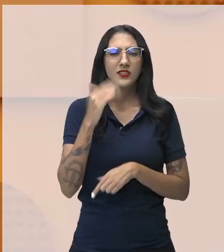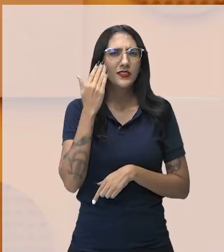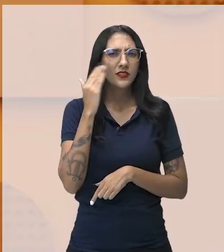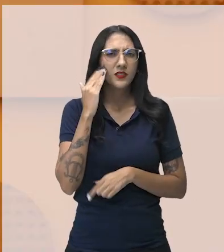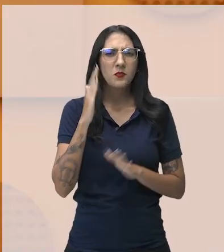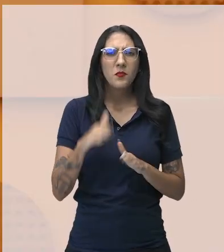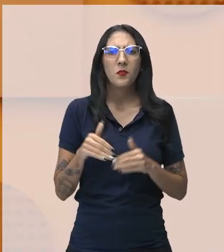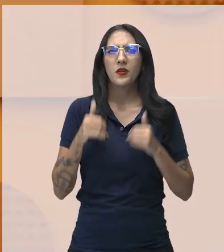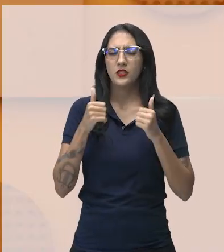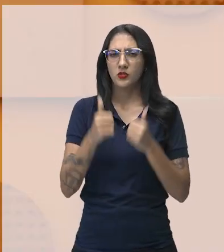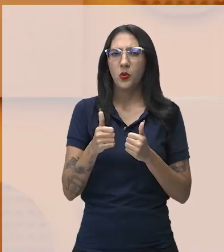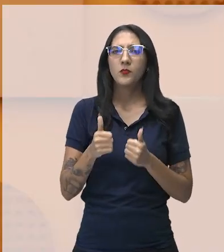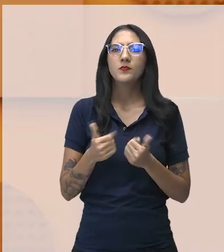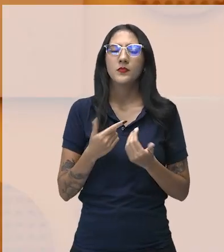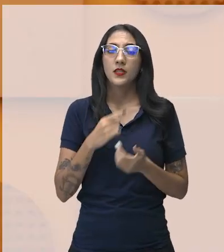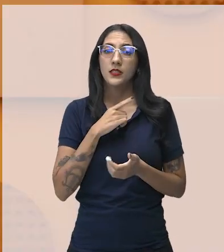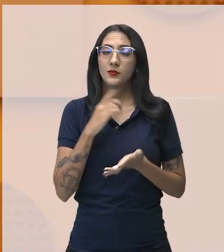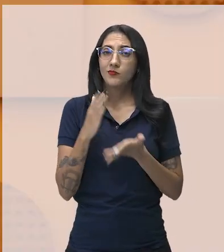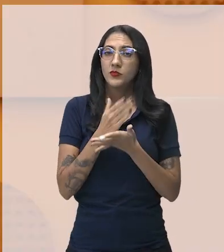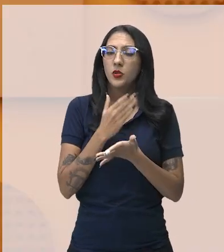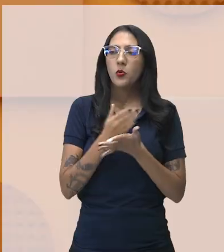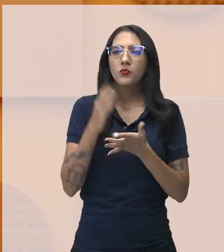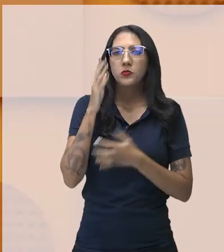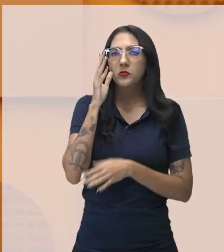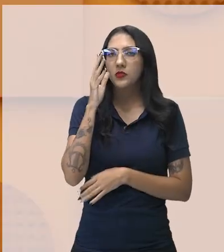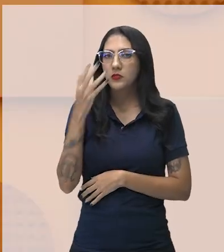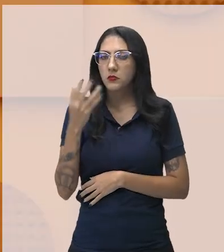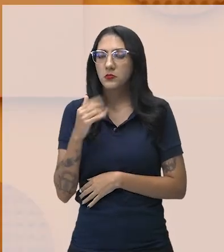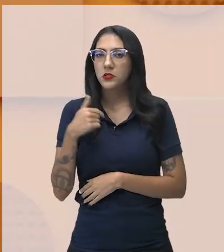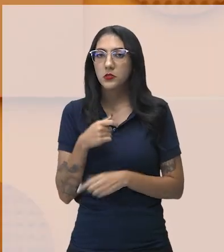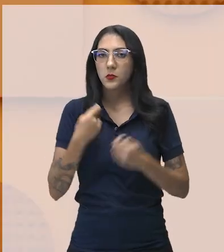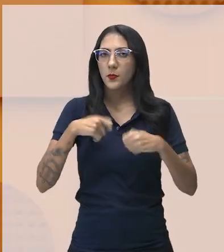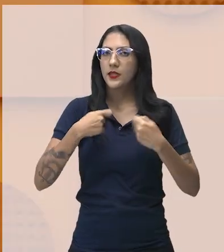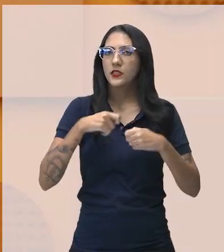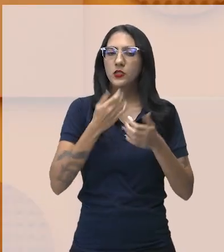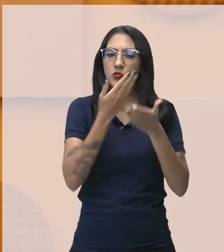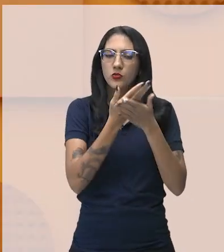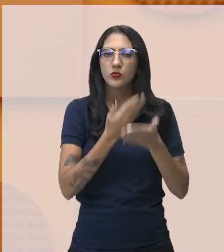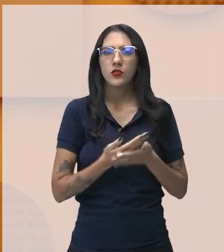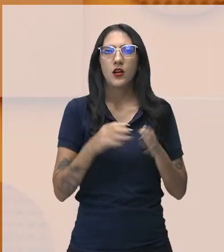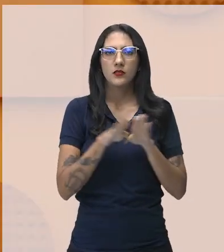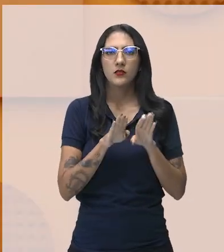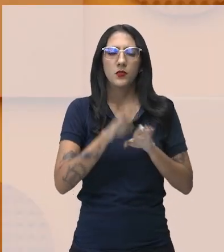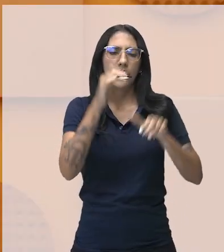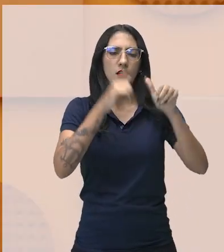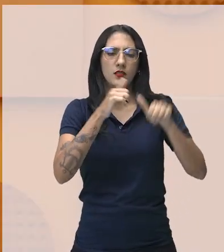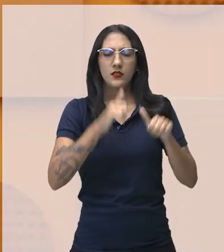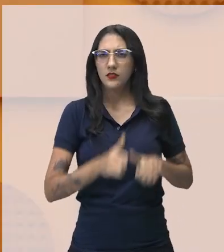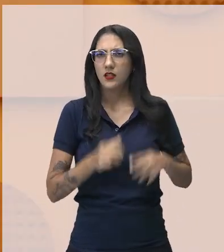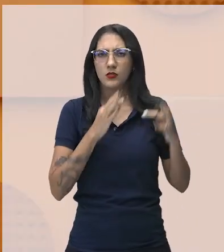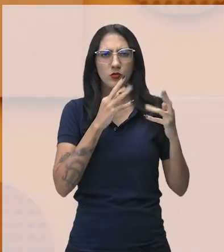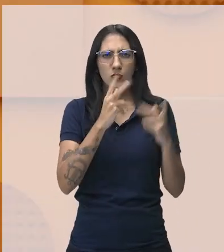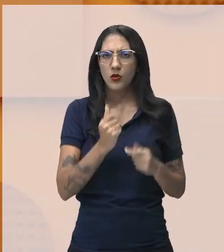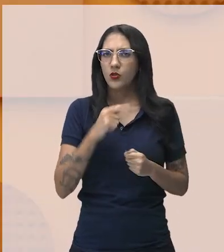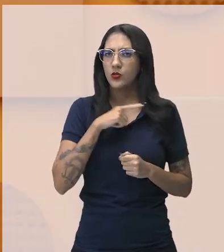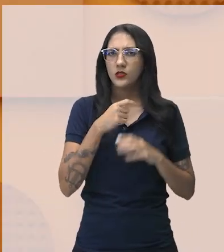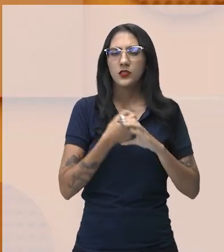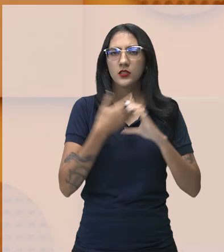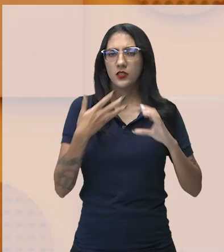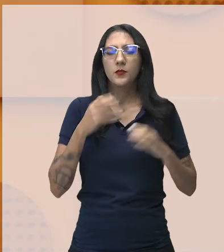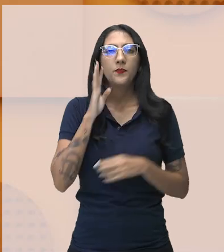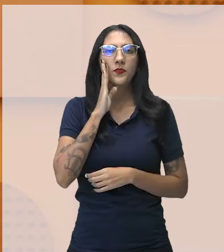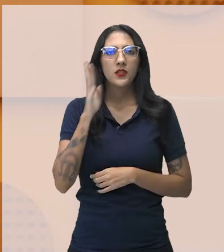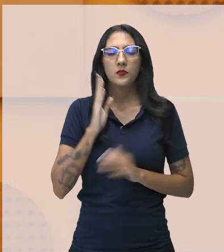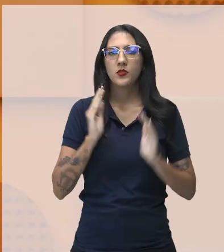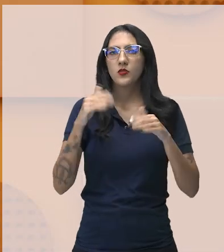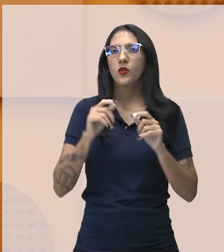redor do planeta, existem algumas situações em que nós temos que estudar e analisar todo esse processo, né, muito voltado